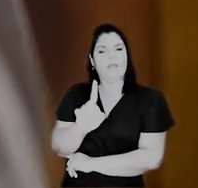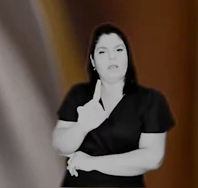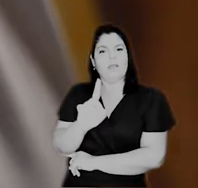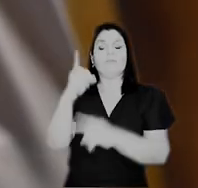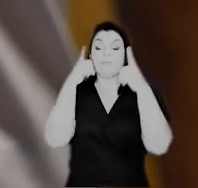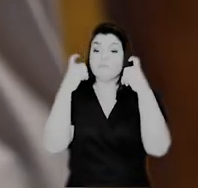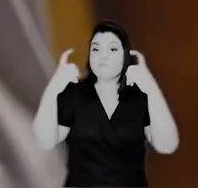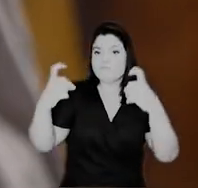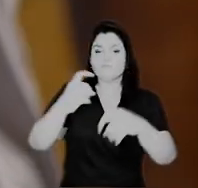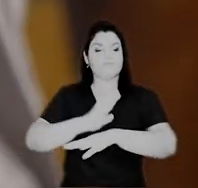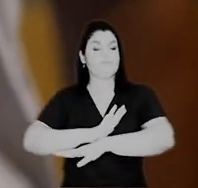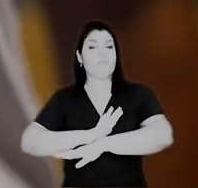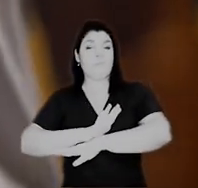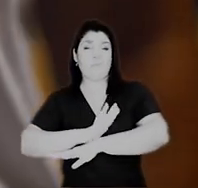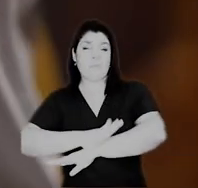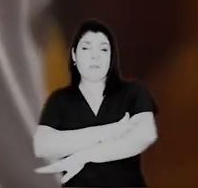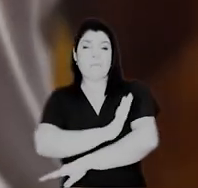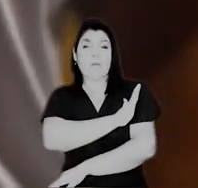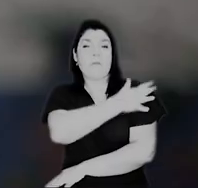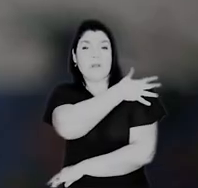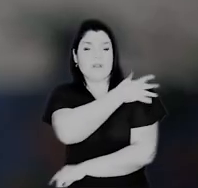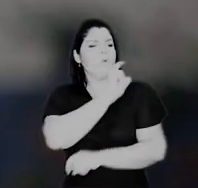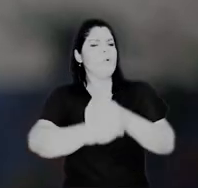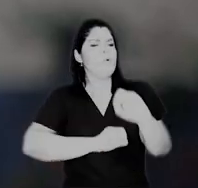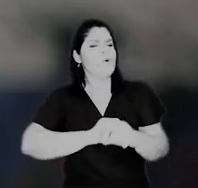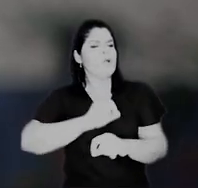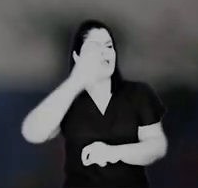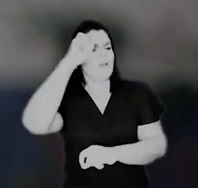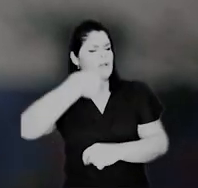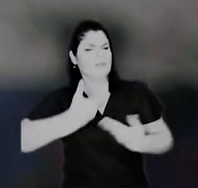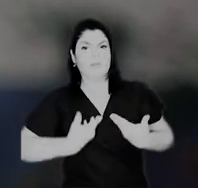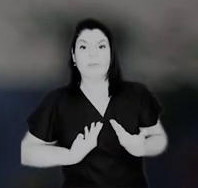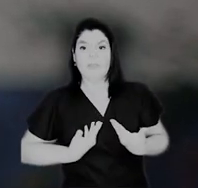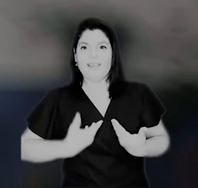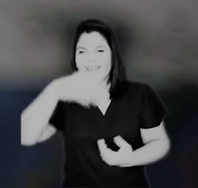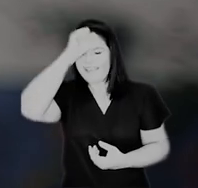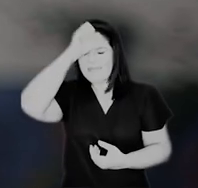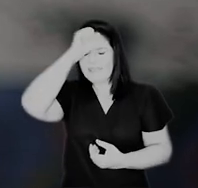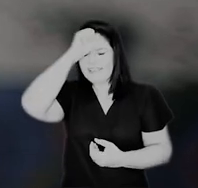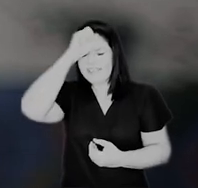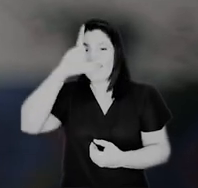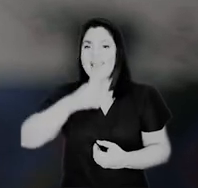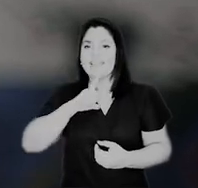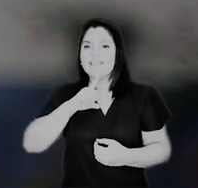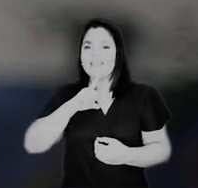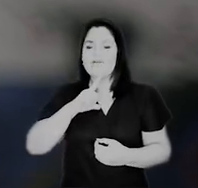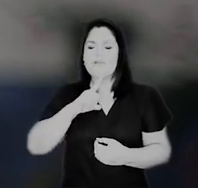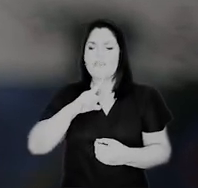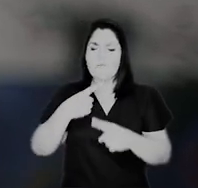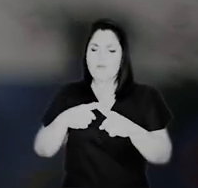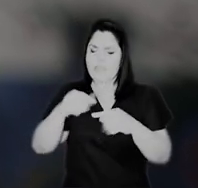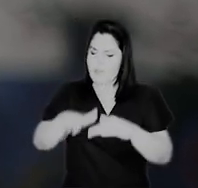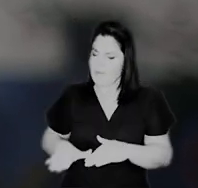não é fácil, tem a violência, tem o preconceito. O que é ser dona de mim? Eu quero aprender o que é ser dona de mim, porque desde